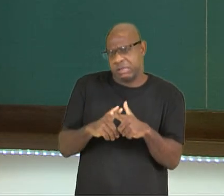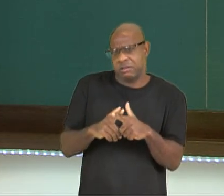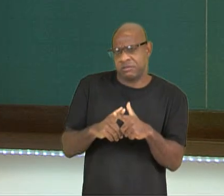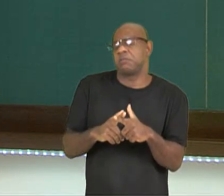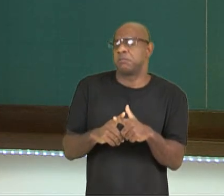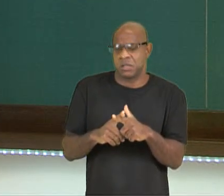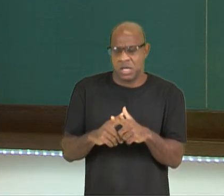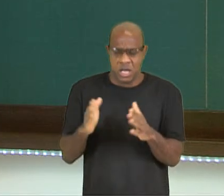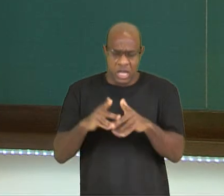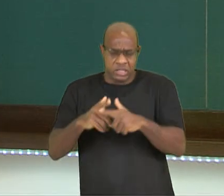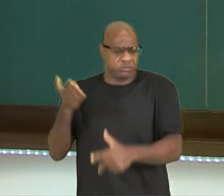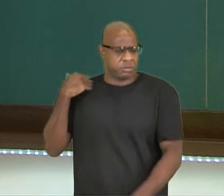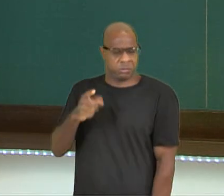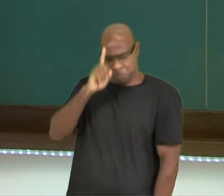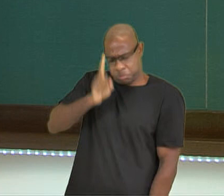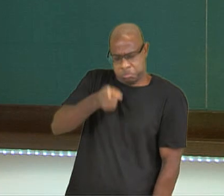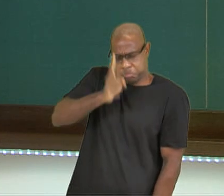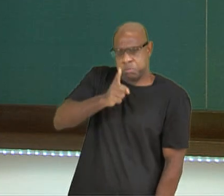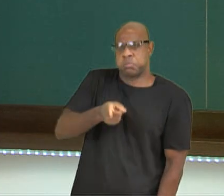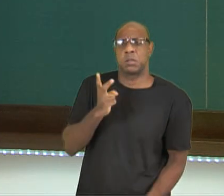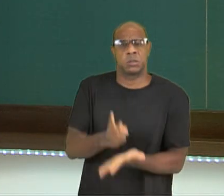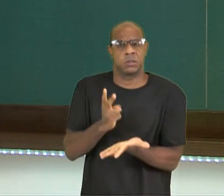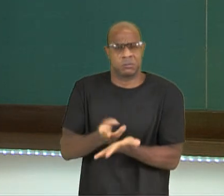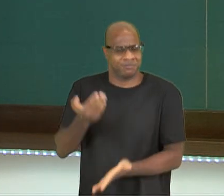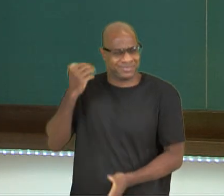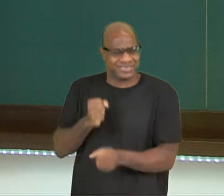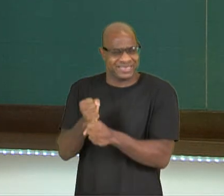sempre teve um poder e ela está sempre influenciando,